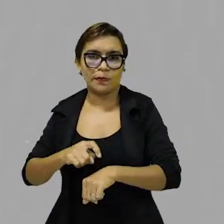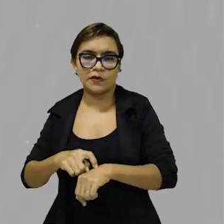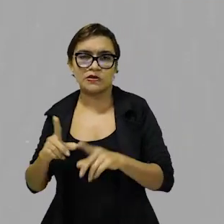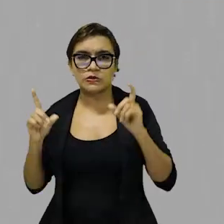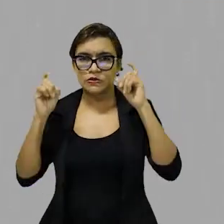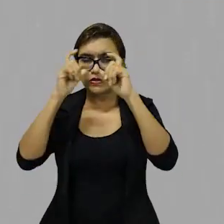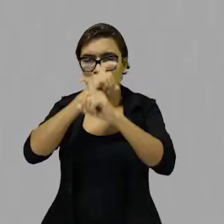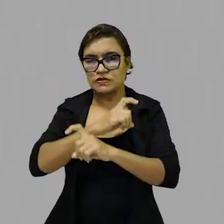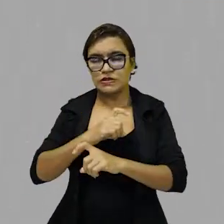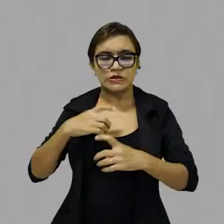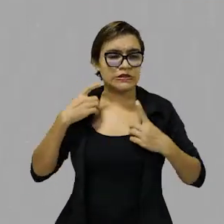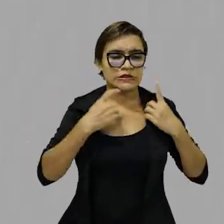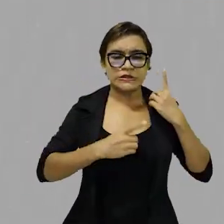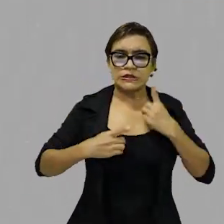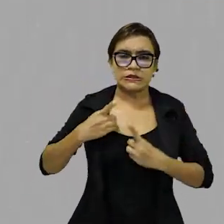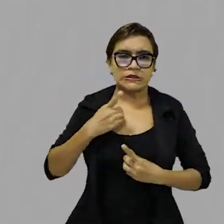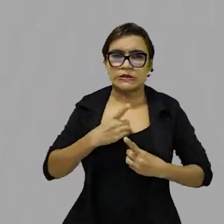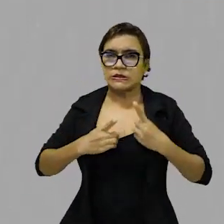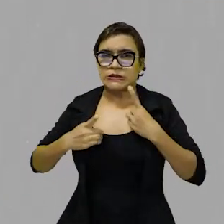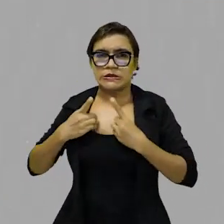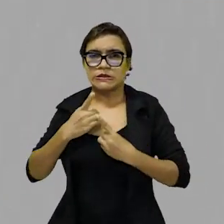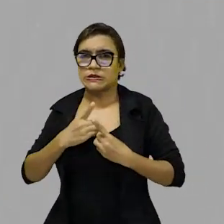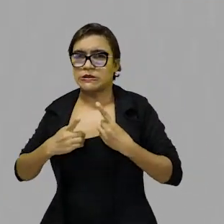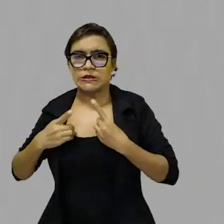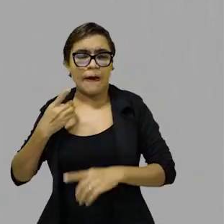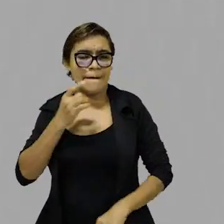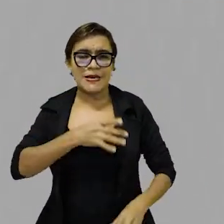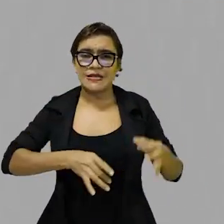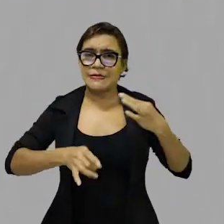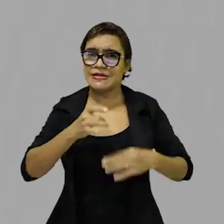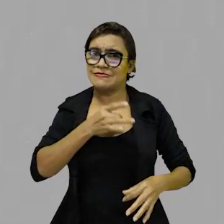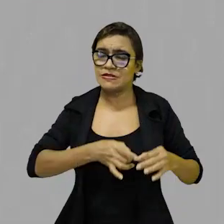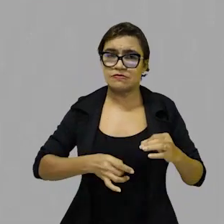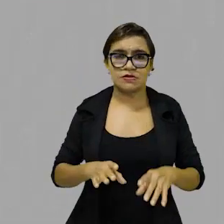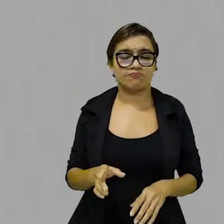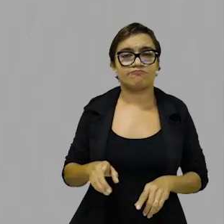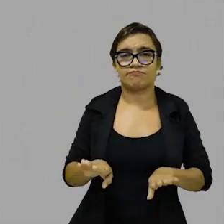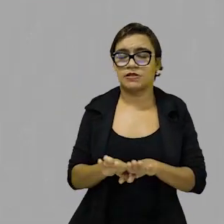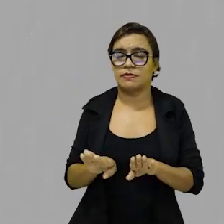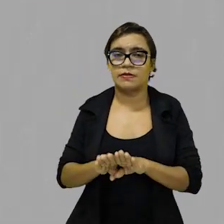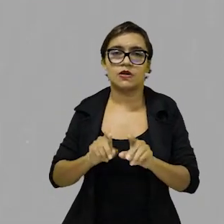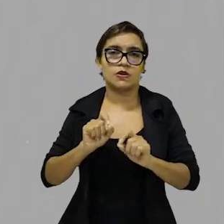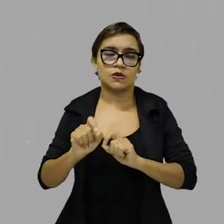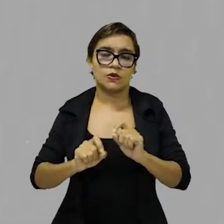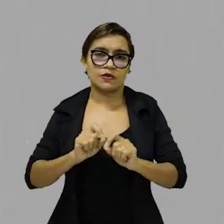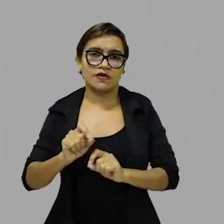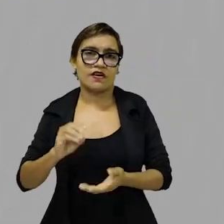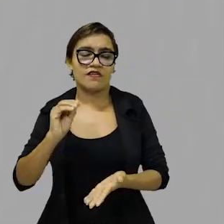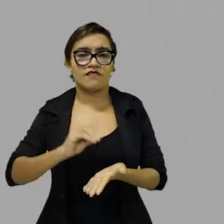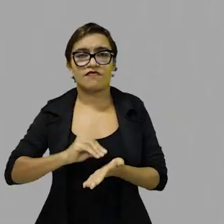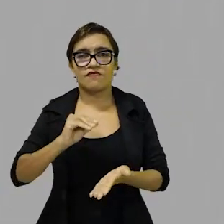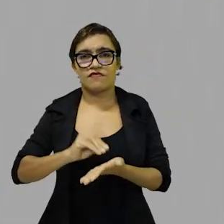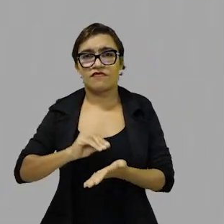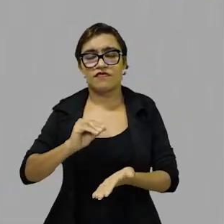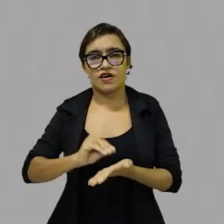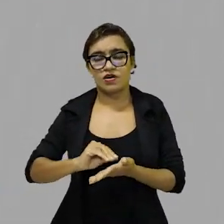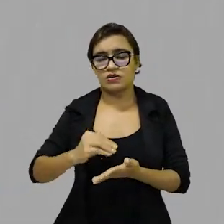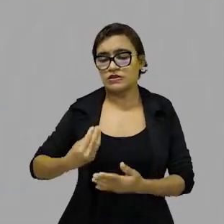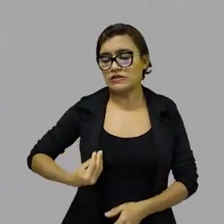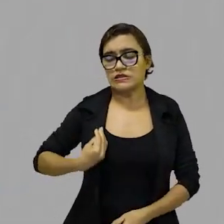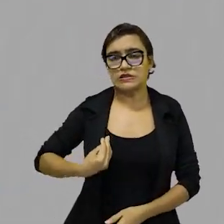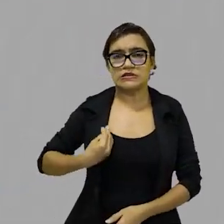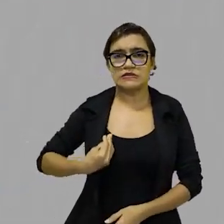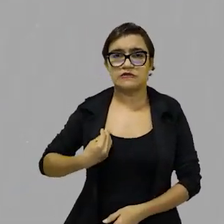como depressão, síndrome de pânico e casos extremos, né? Como a ausência, literalmente, dessa vida.